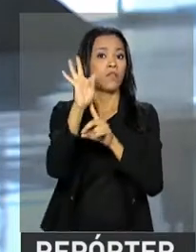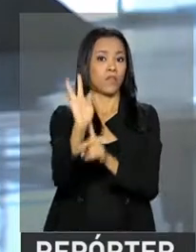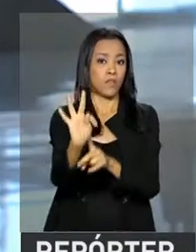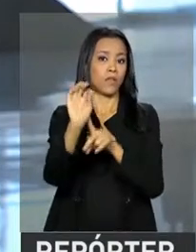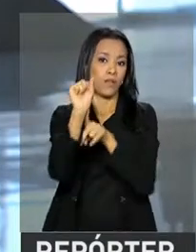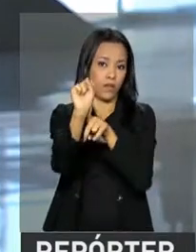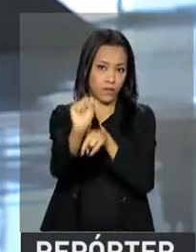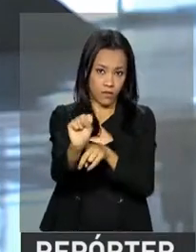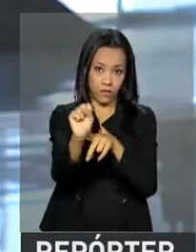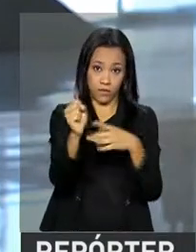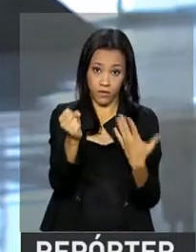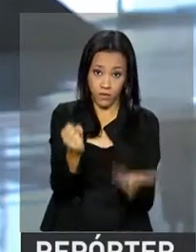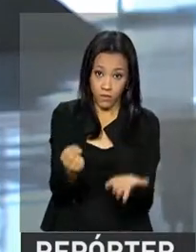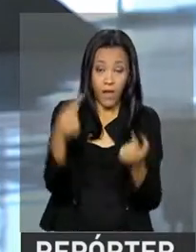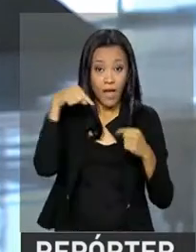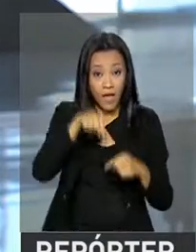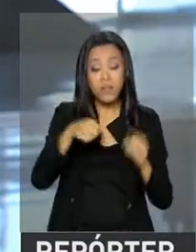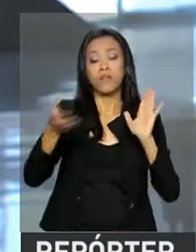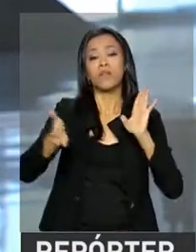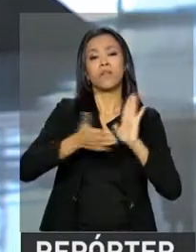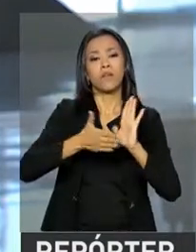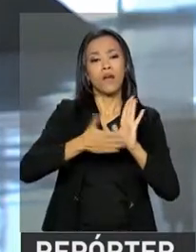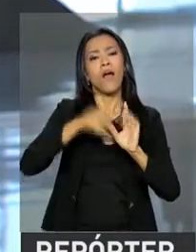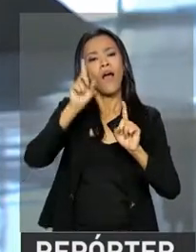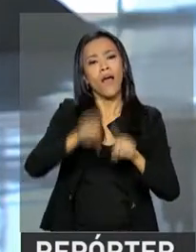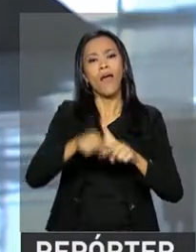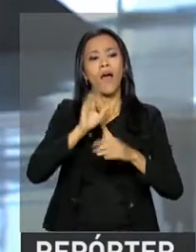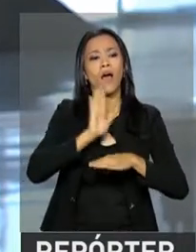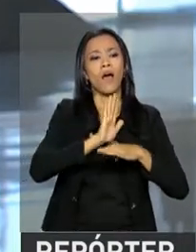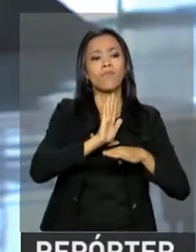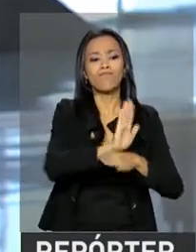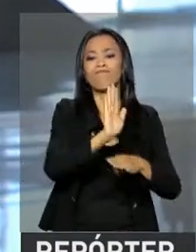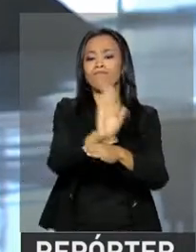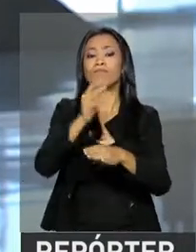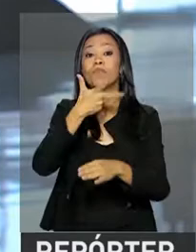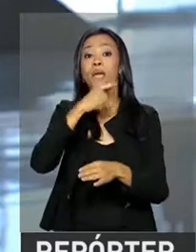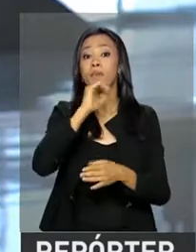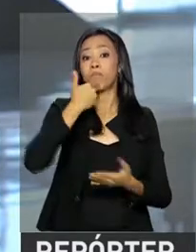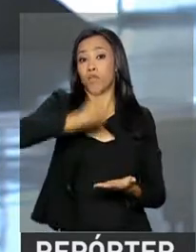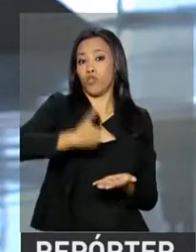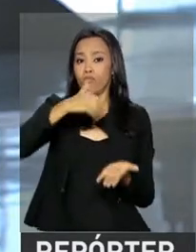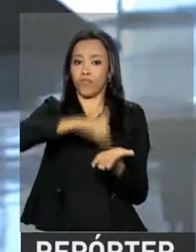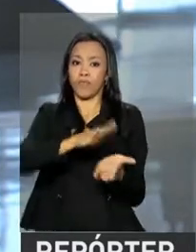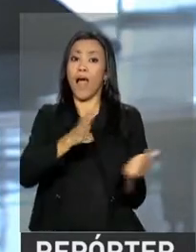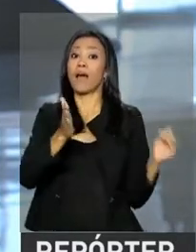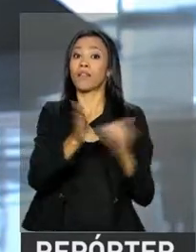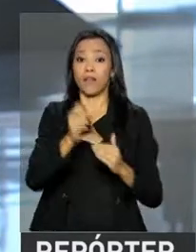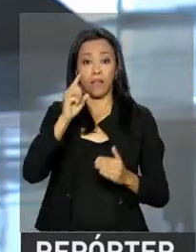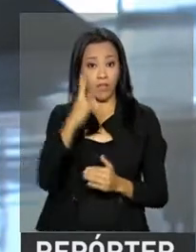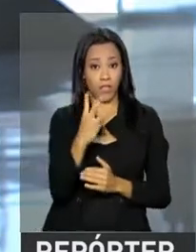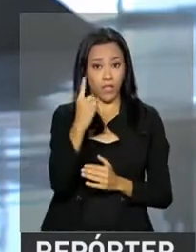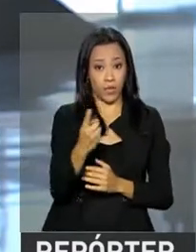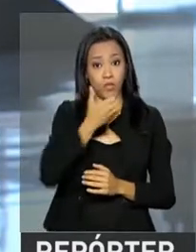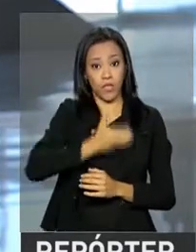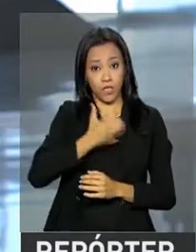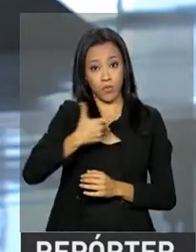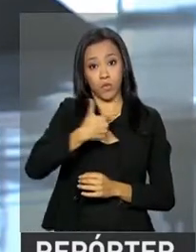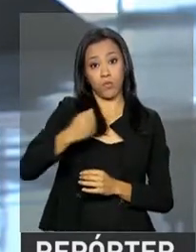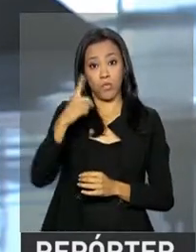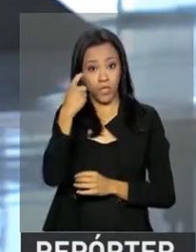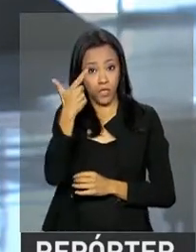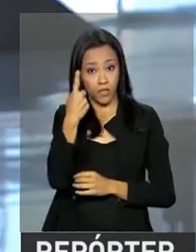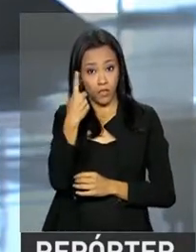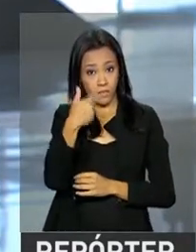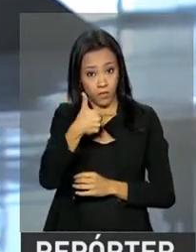fgts a medida beneficia os trabalhadores que pediram demissão até 31 de dezembro de 2015 ou que não puderam